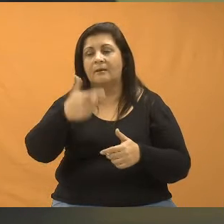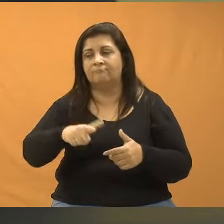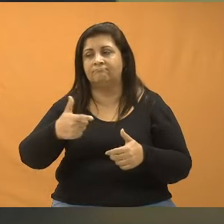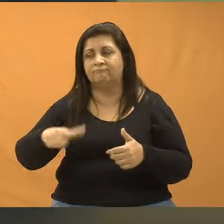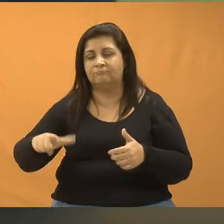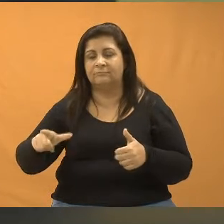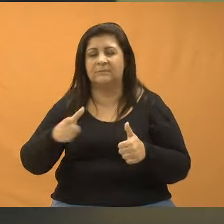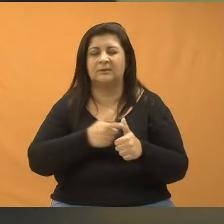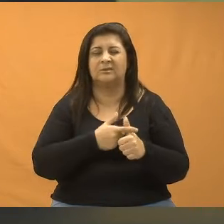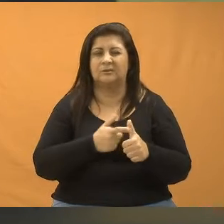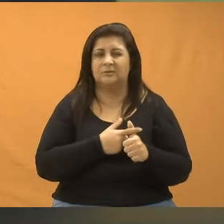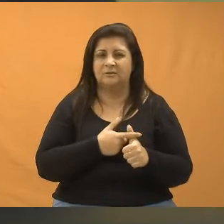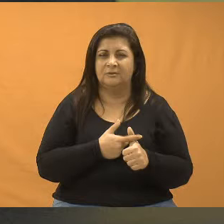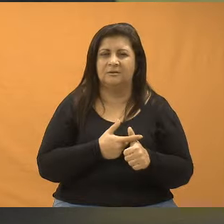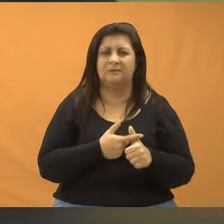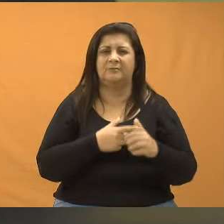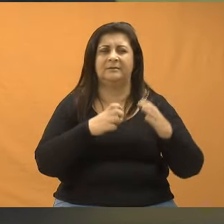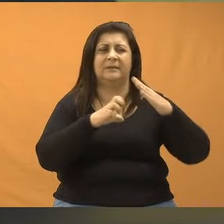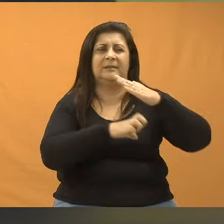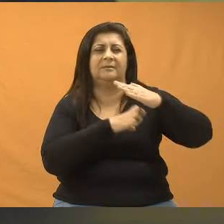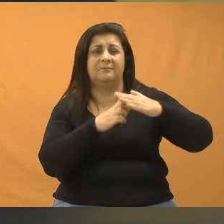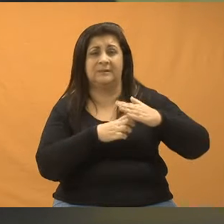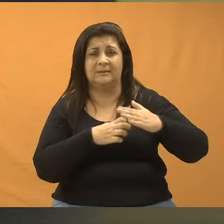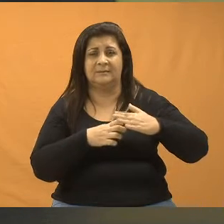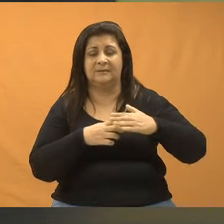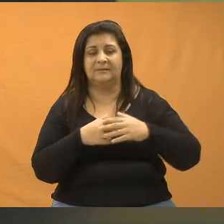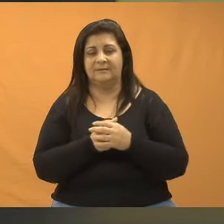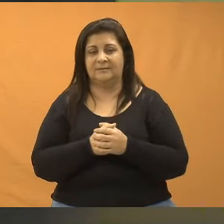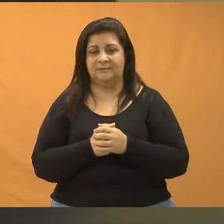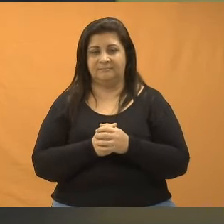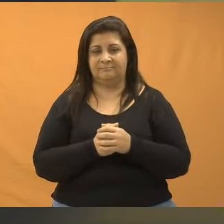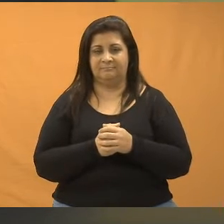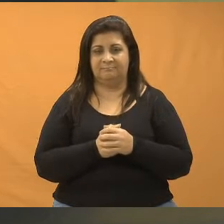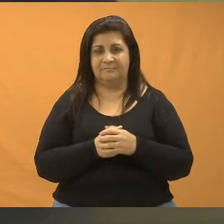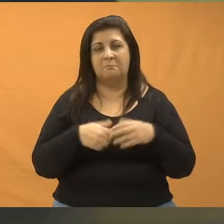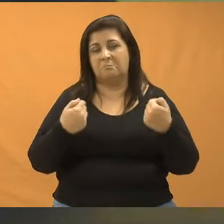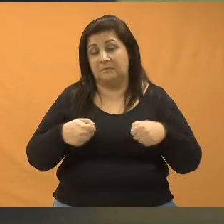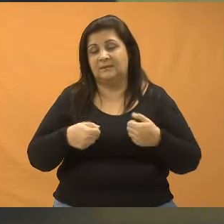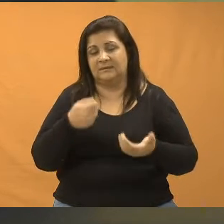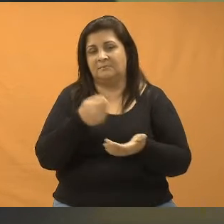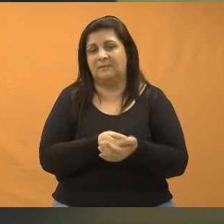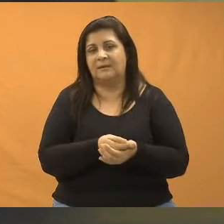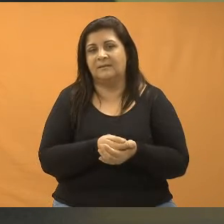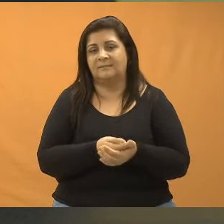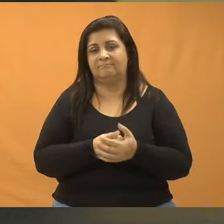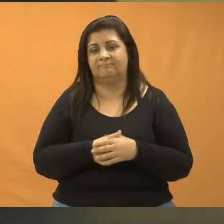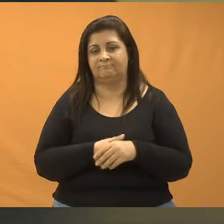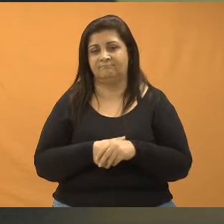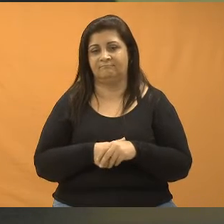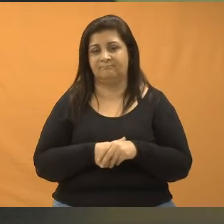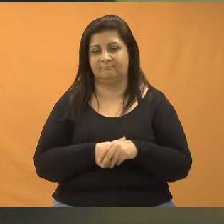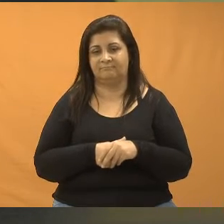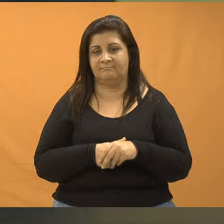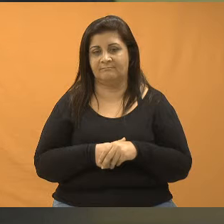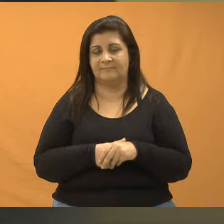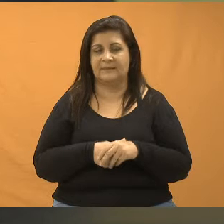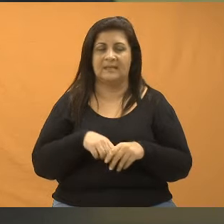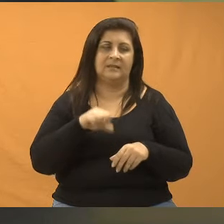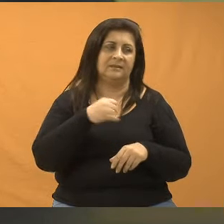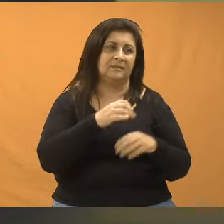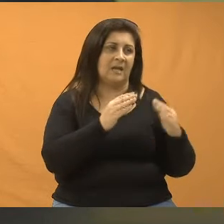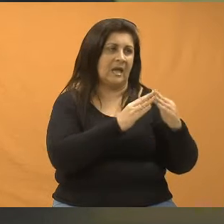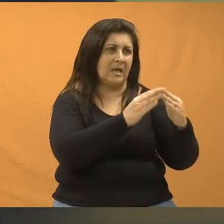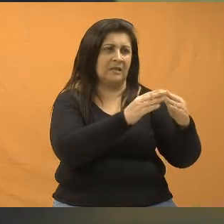com fisco, fornecedores, essas dívidas vão ter que ser pagas de algum jeito, né? Seja via liquidação dos